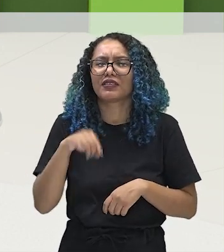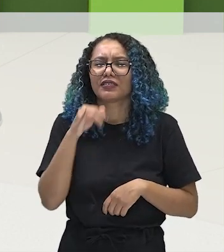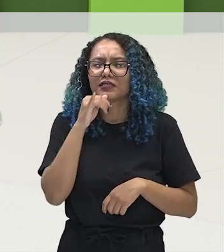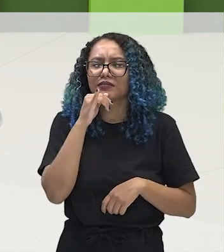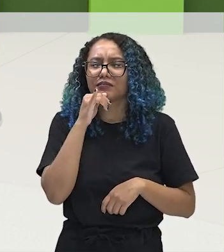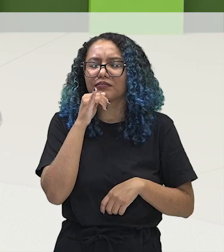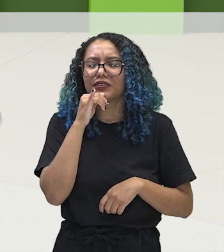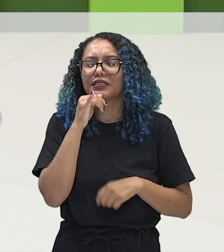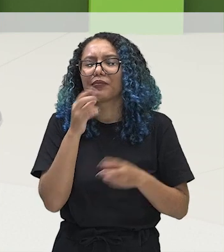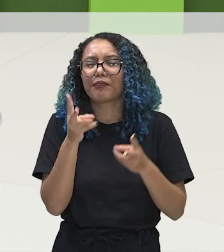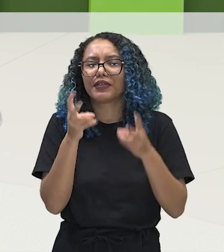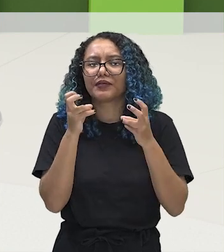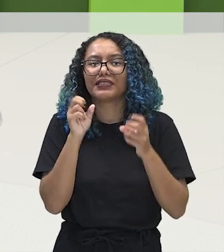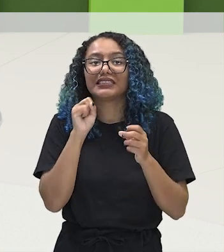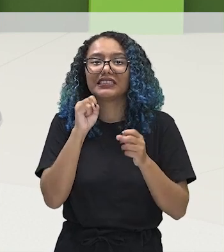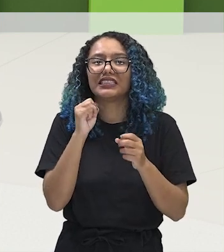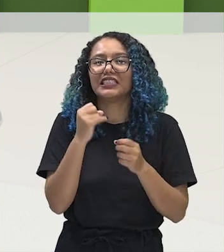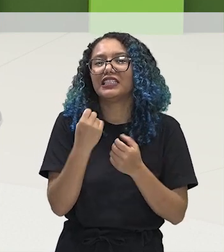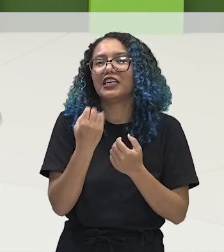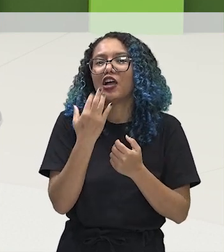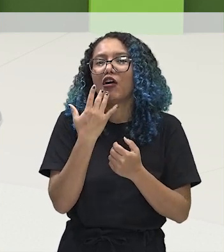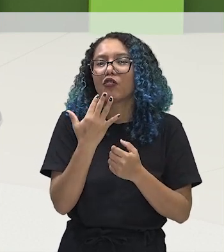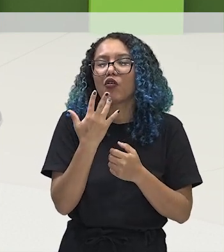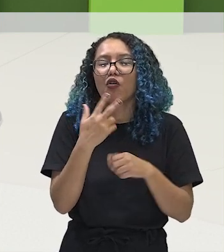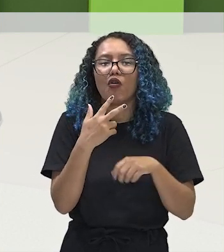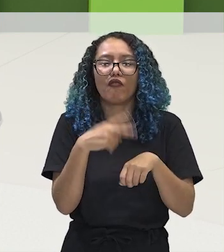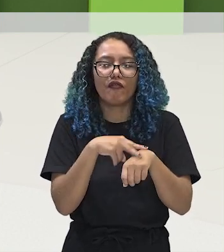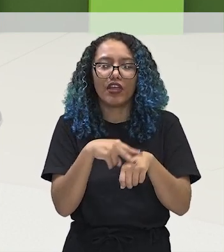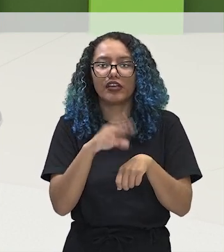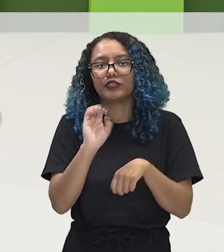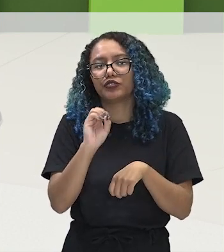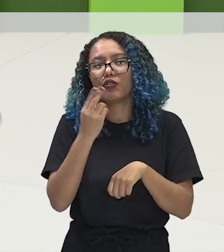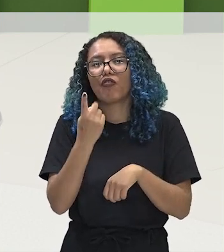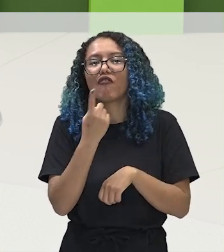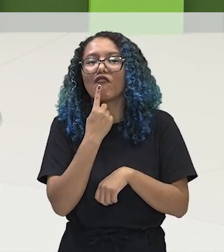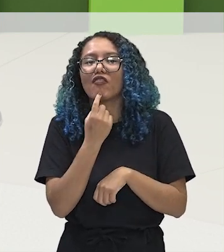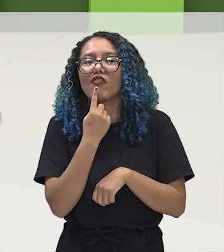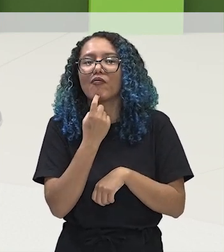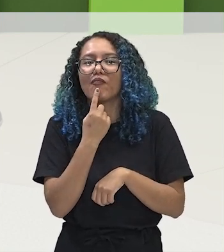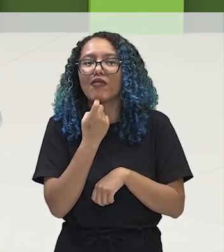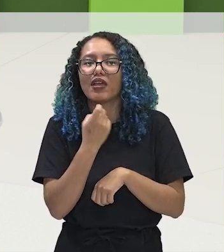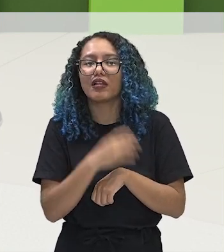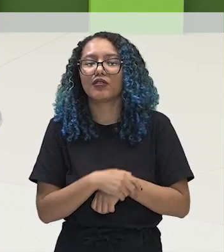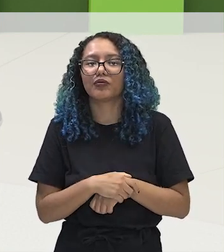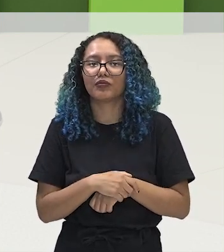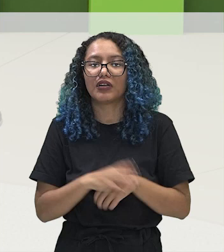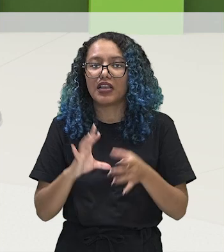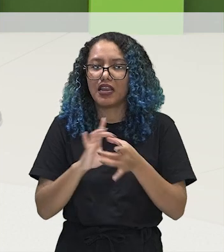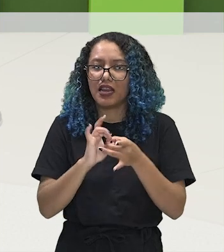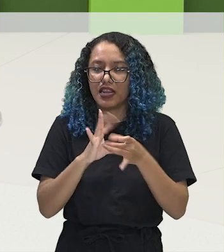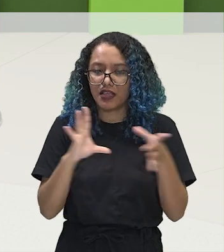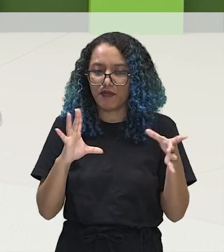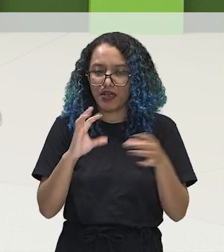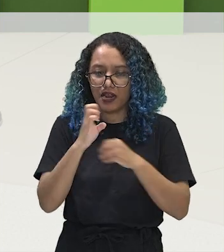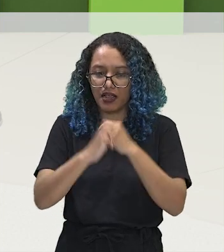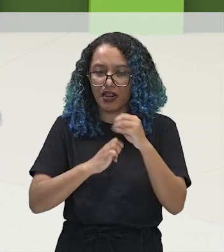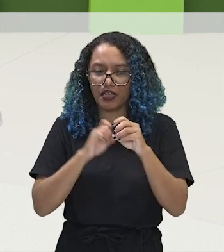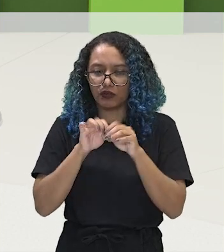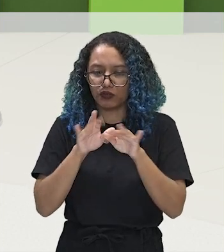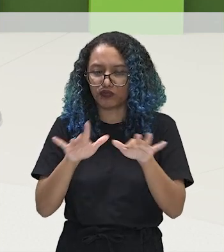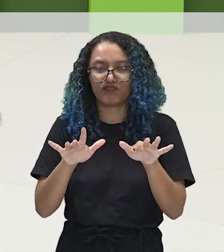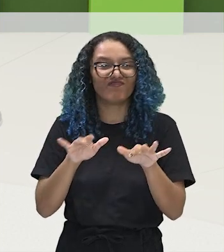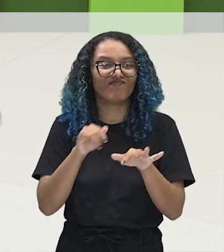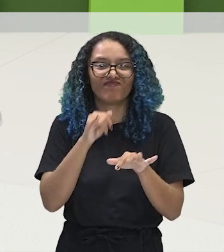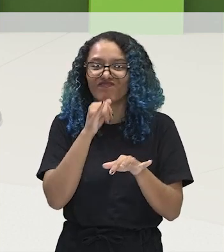era uma luz verde ou uma luz vermelha, não conseguia arrancar elétrons. Mas quando chegou lá no